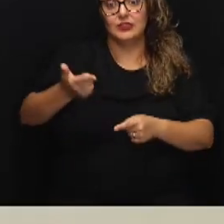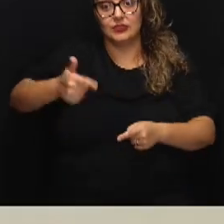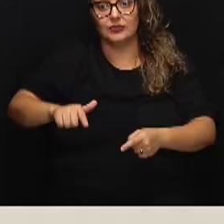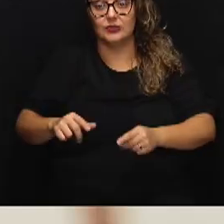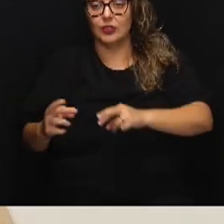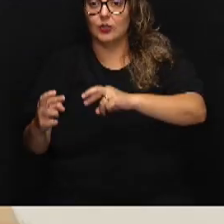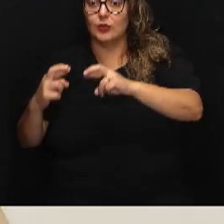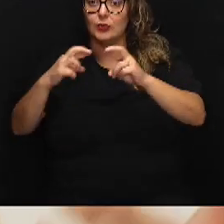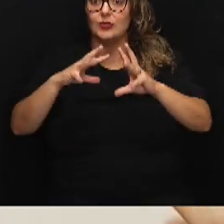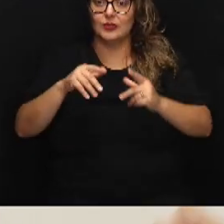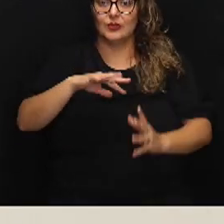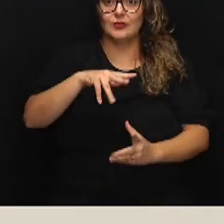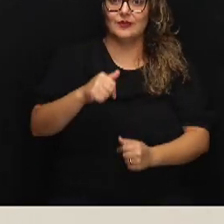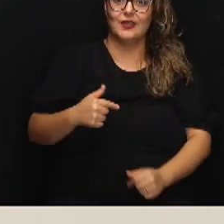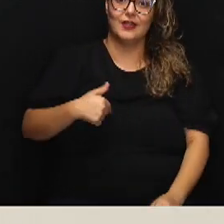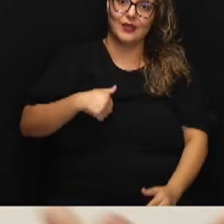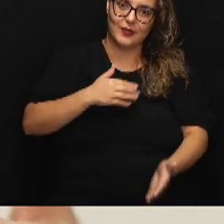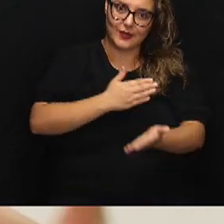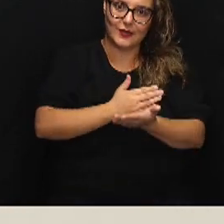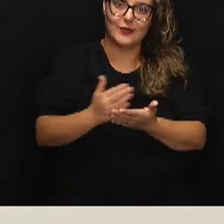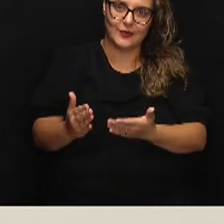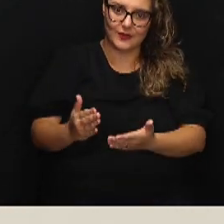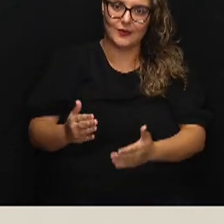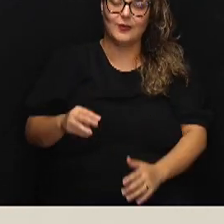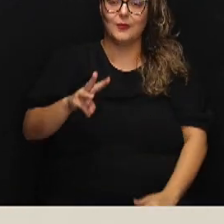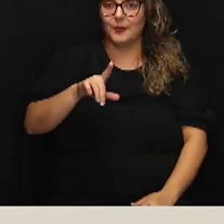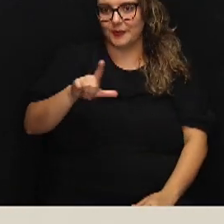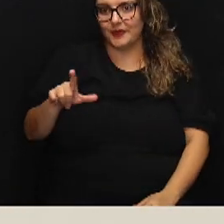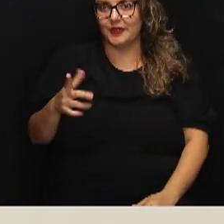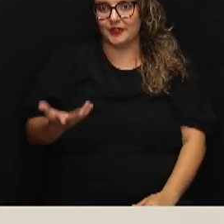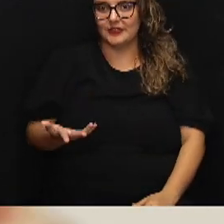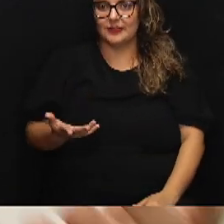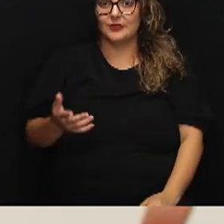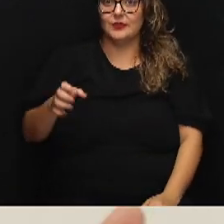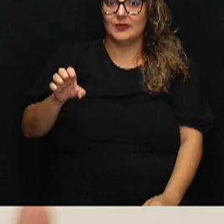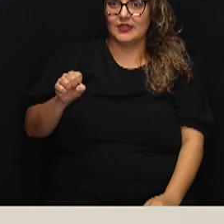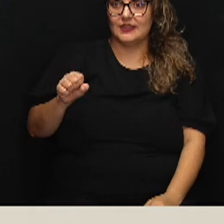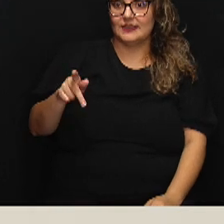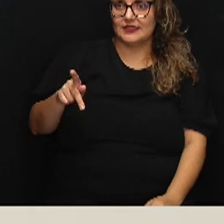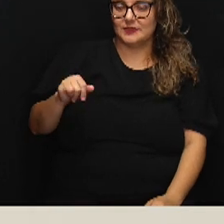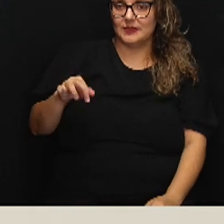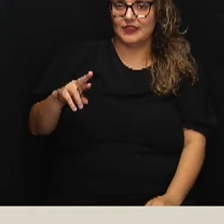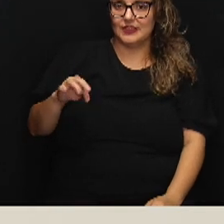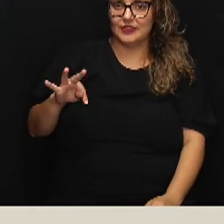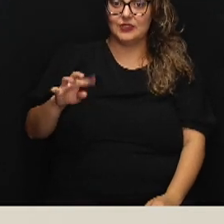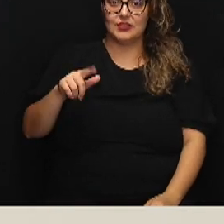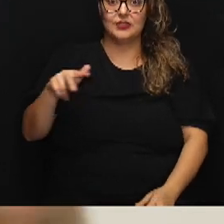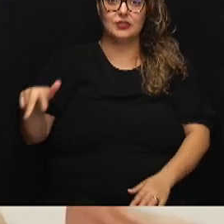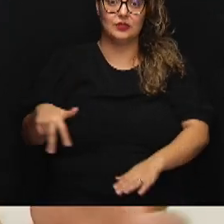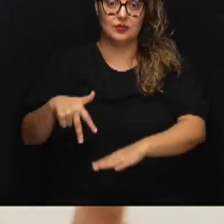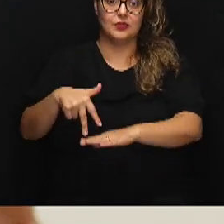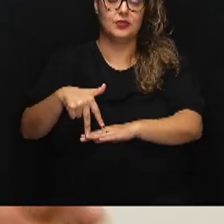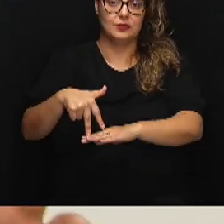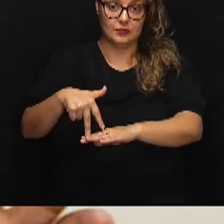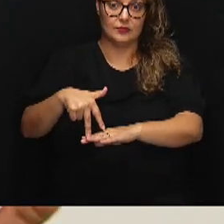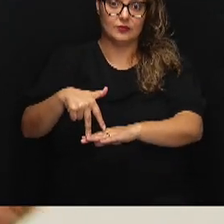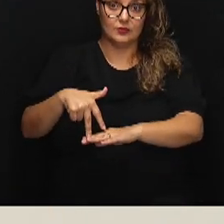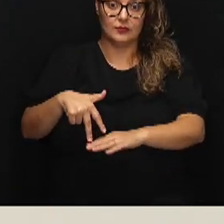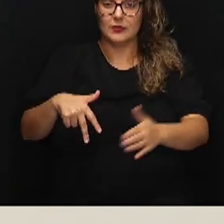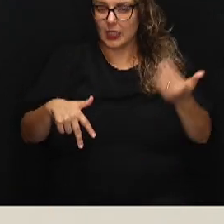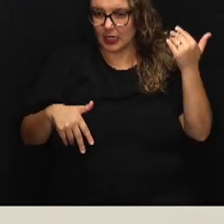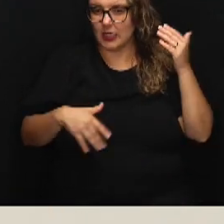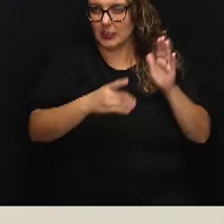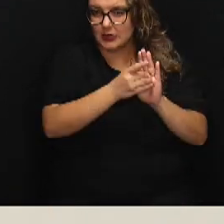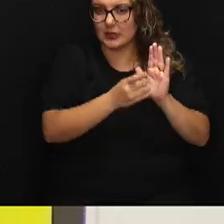mundo todo. Bem, eu comecei conhecendo o Will Eisner também através do Spirit, que é um personagem daquela década,